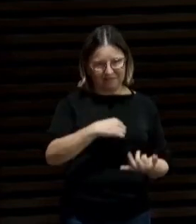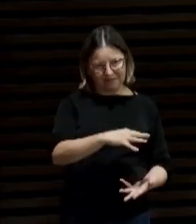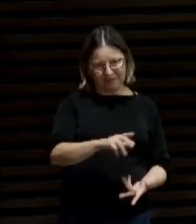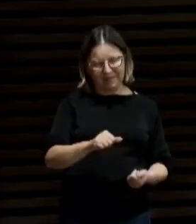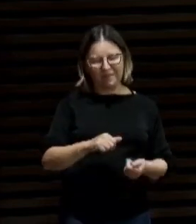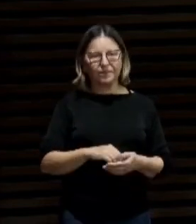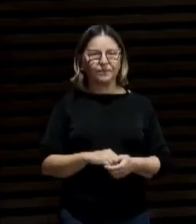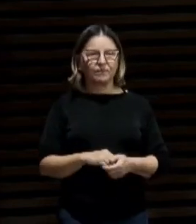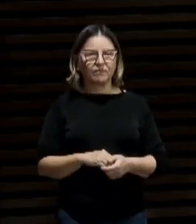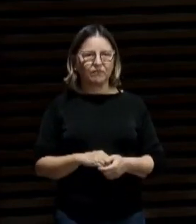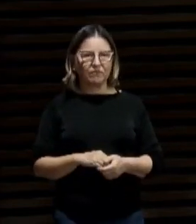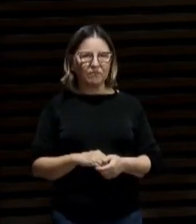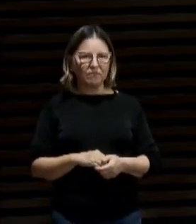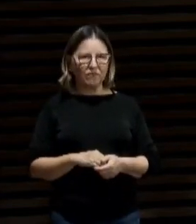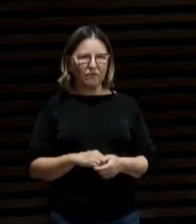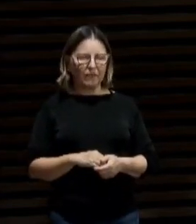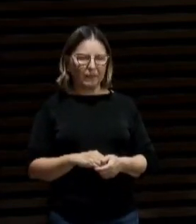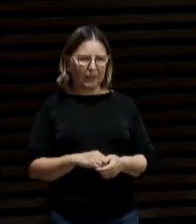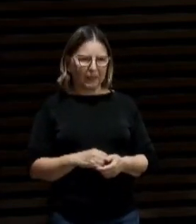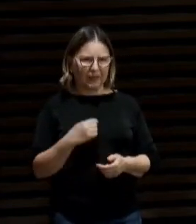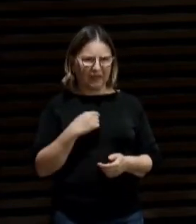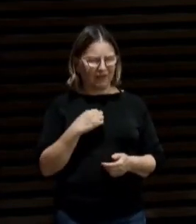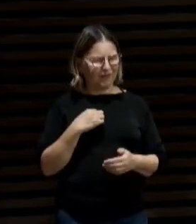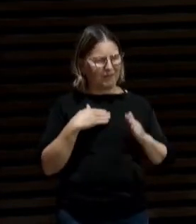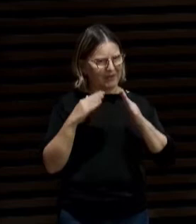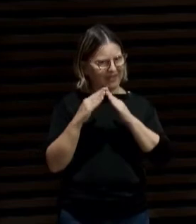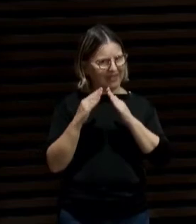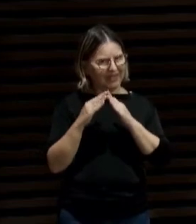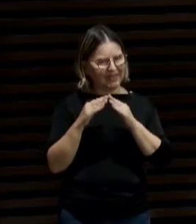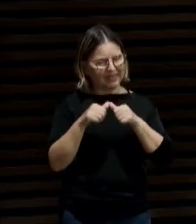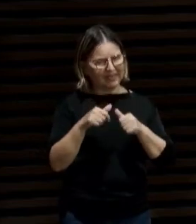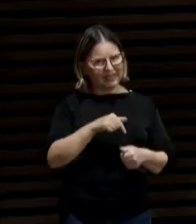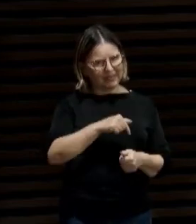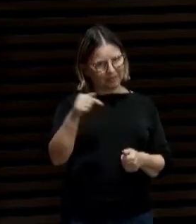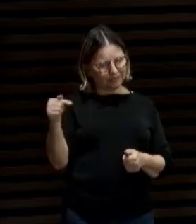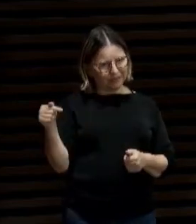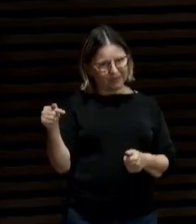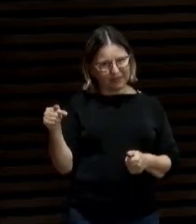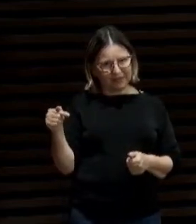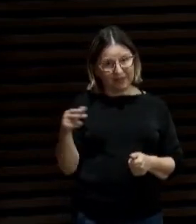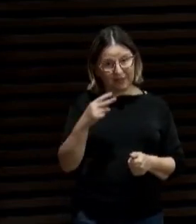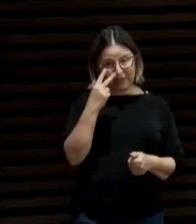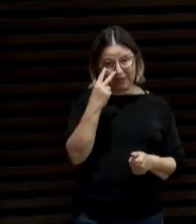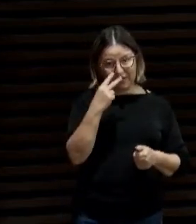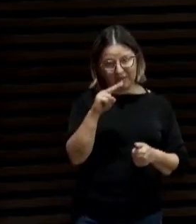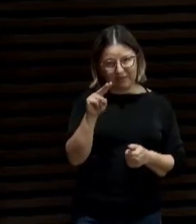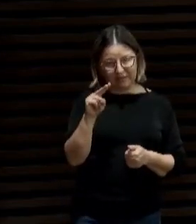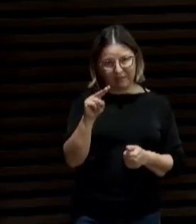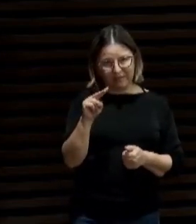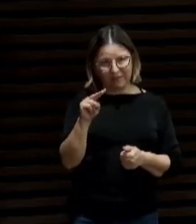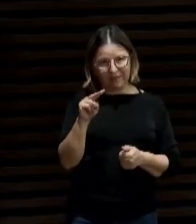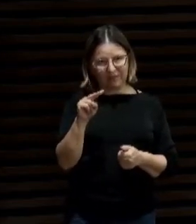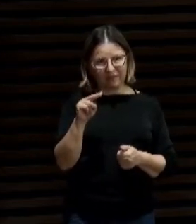Estava lá em casa essa semana com o Bruno me mostrou. Eu não quis acreditar. O cara é um homem, mas